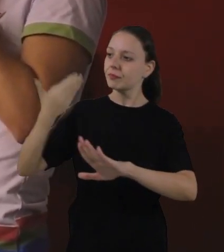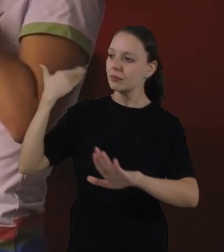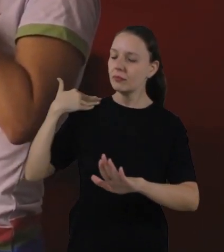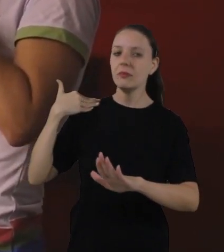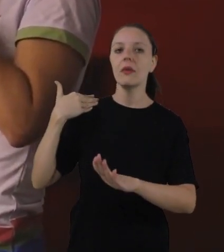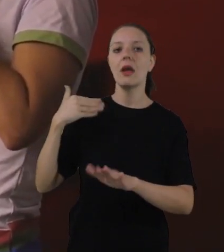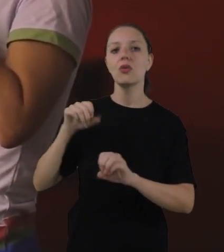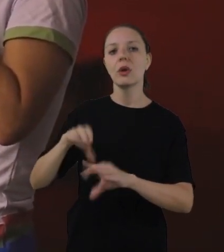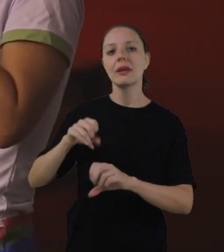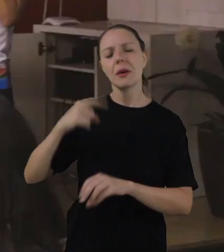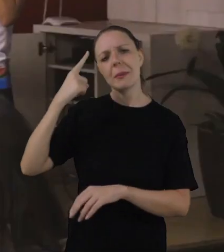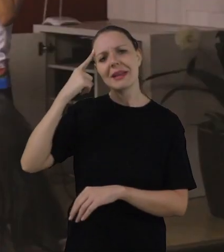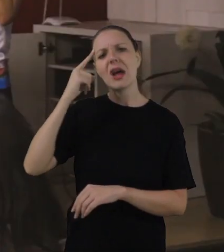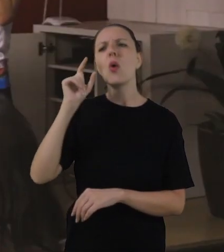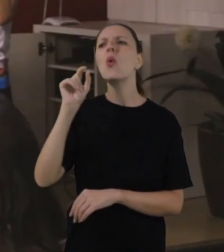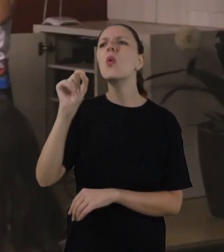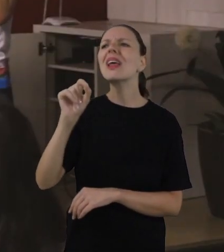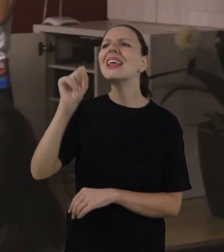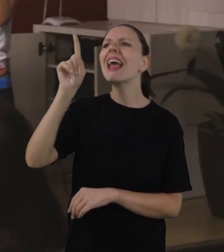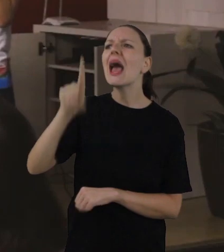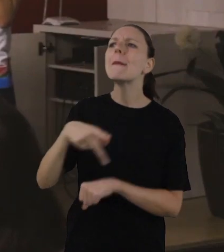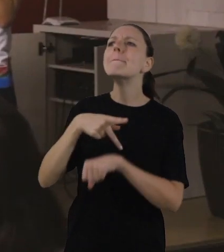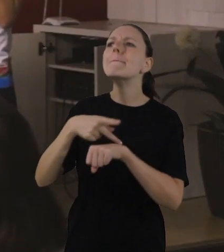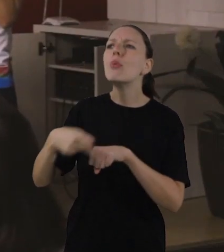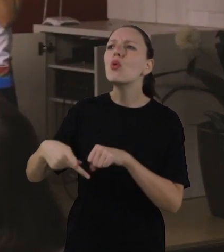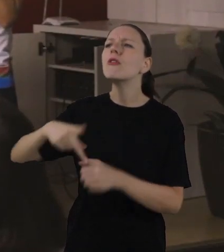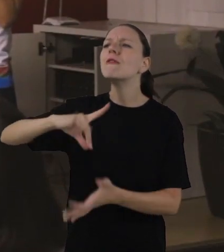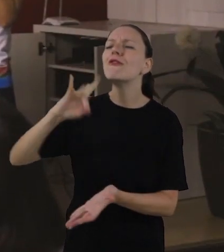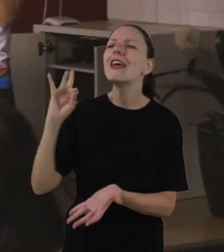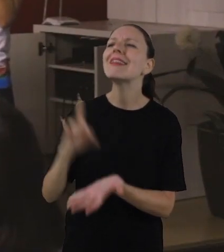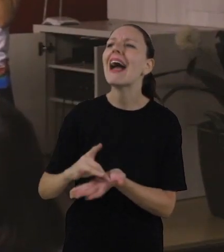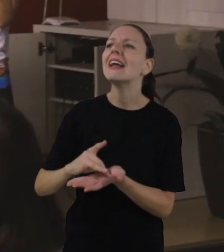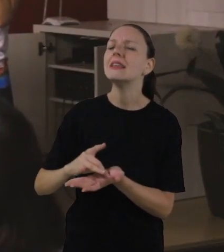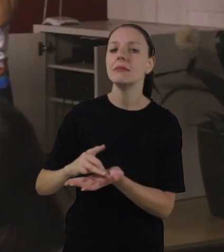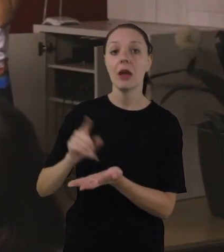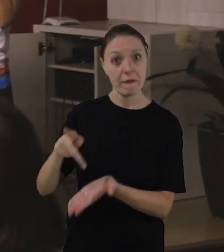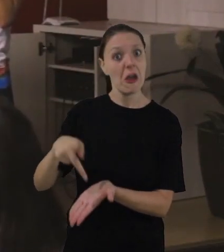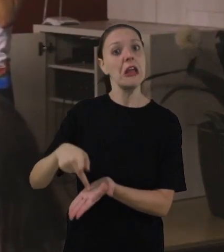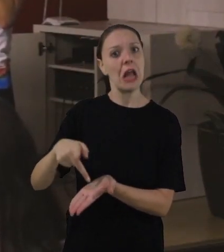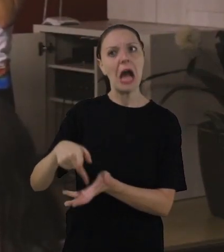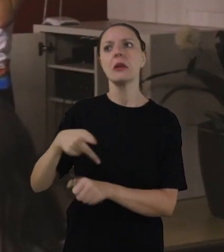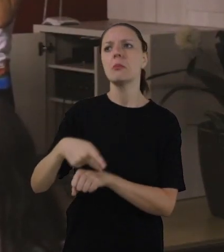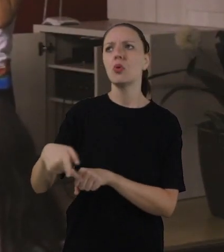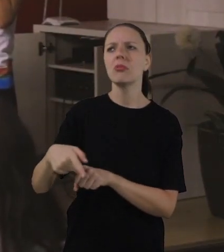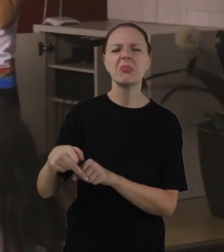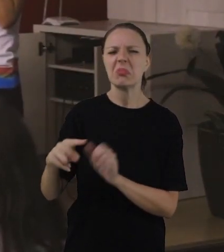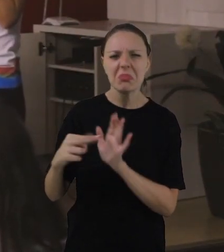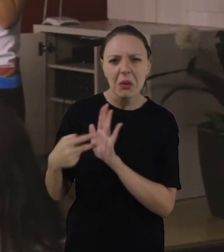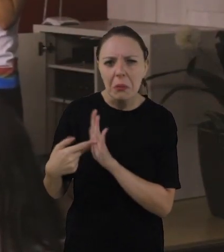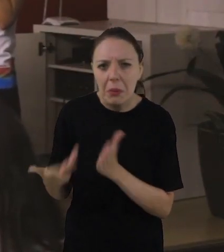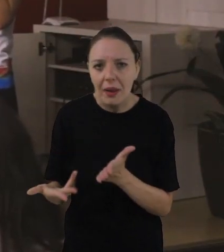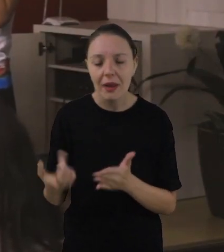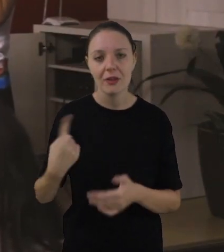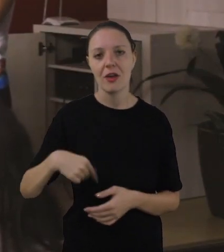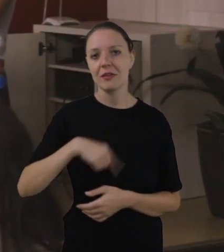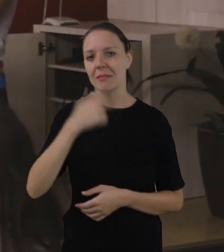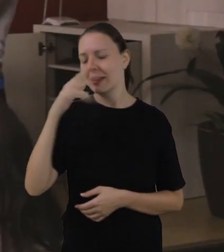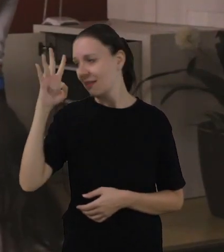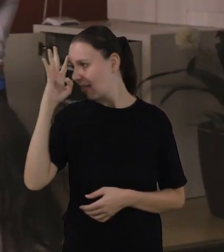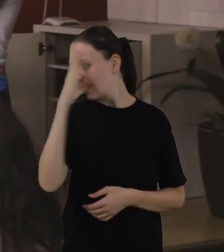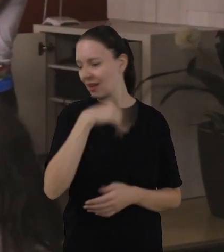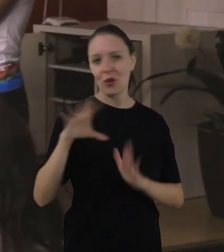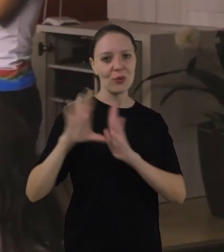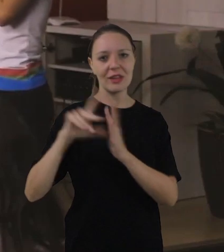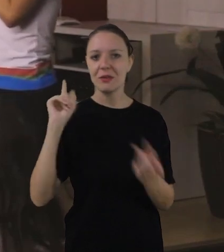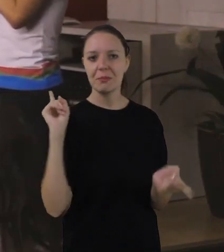daí agora a gente se perdeu totalmente, porque quando a gente fala em educação, a gente nunca, eu, pelo menos na minha concepção, eu